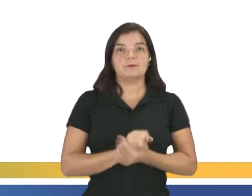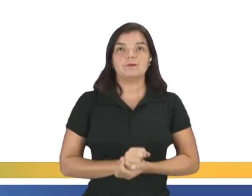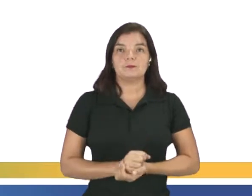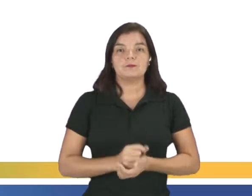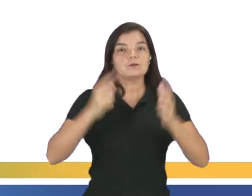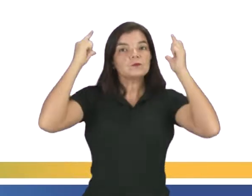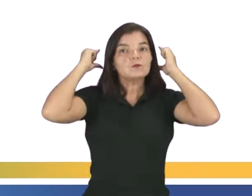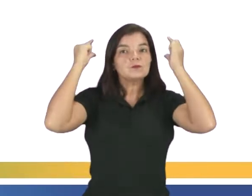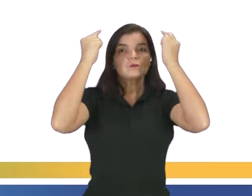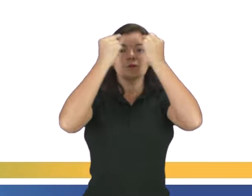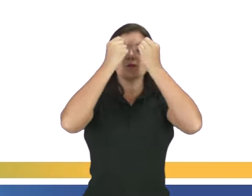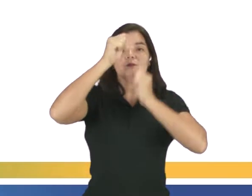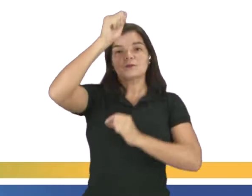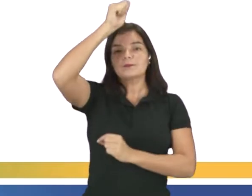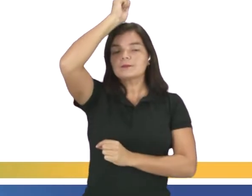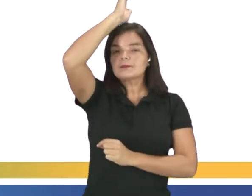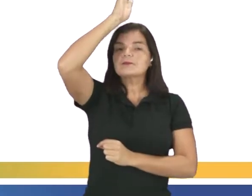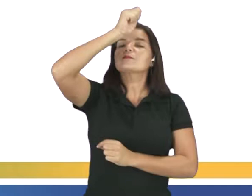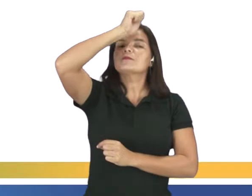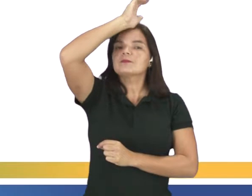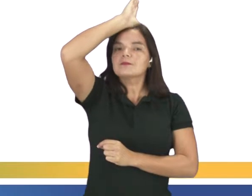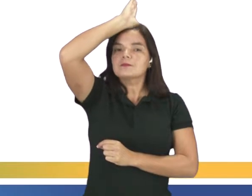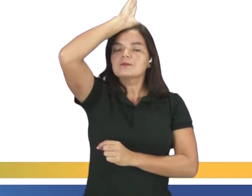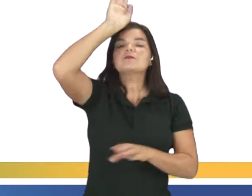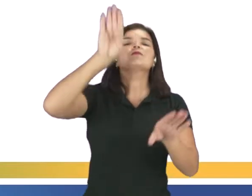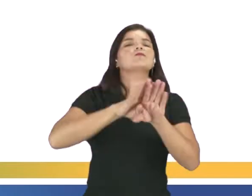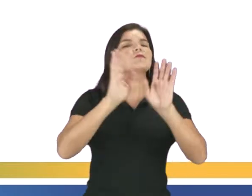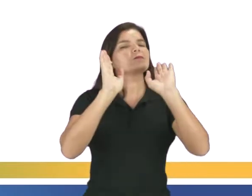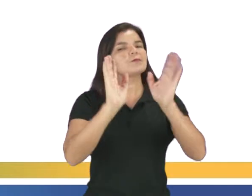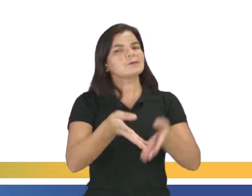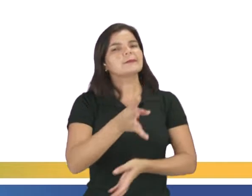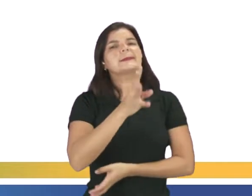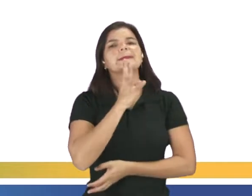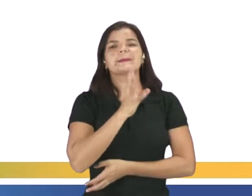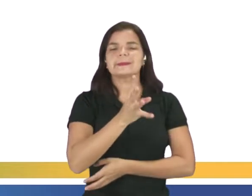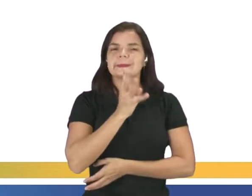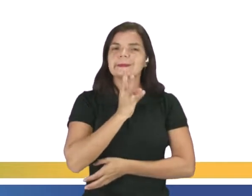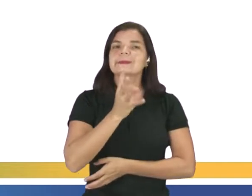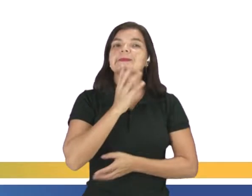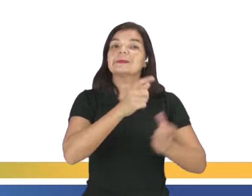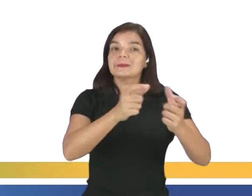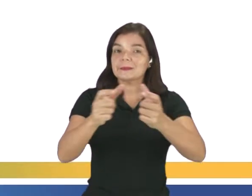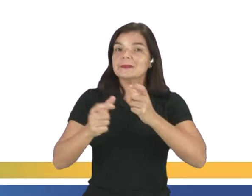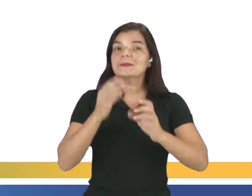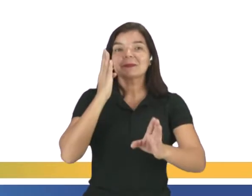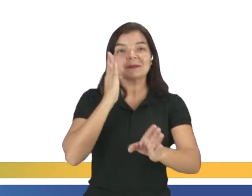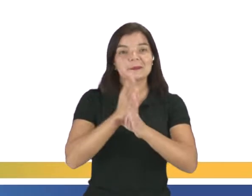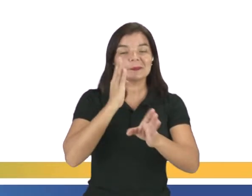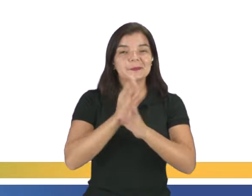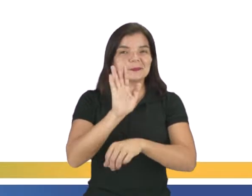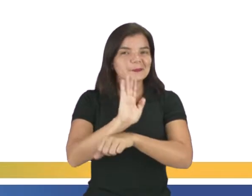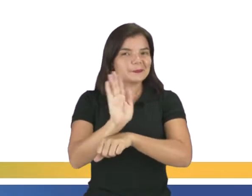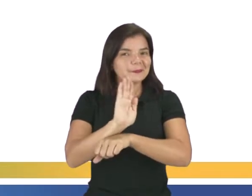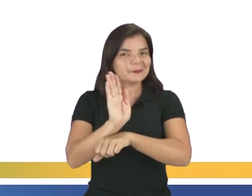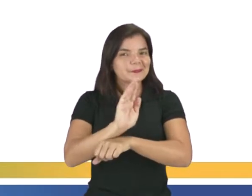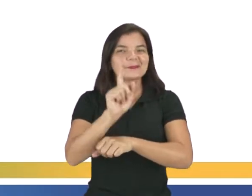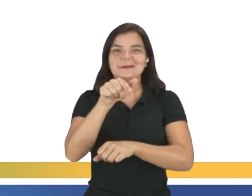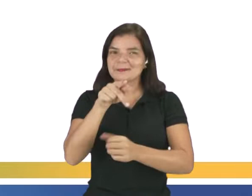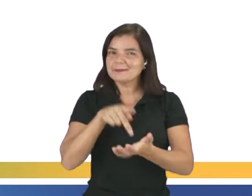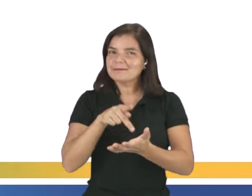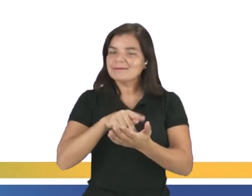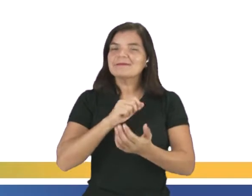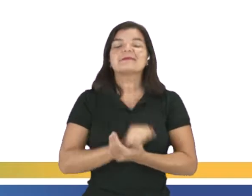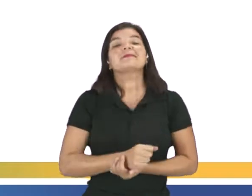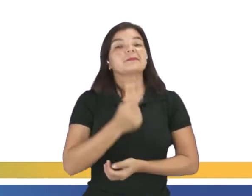o Teatro Romano. A gente já conhece esse teatro, a gente já conhece esse espaço por conta do cinema, não é mesmo? A gente